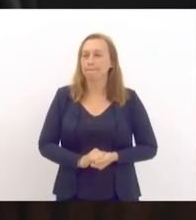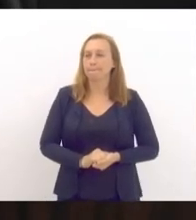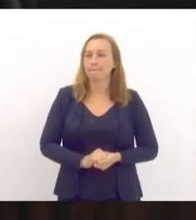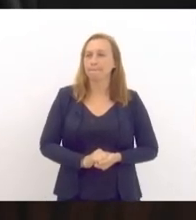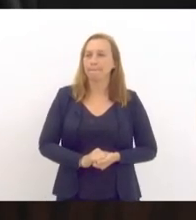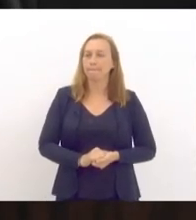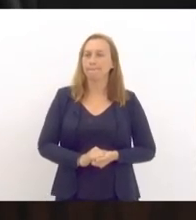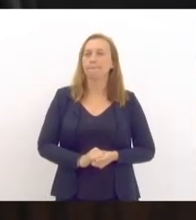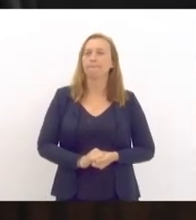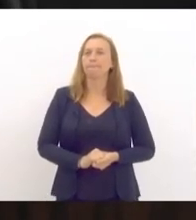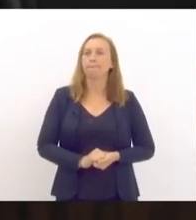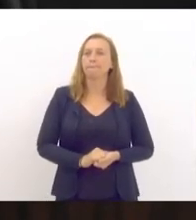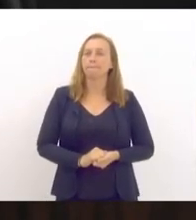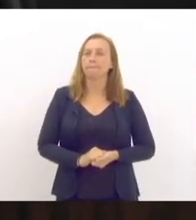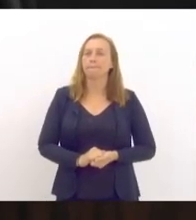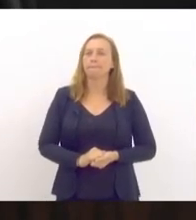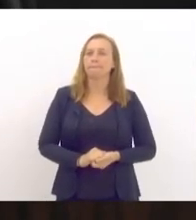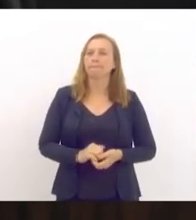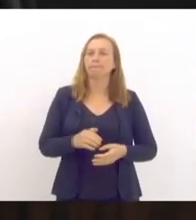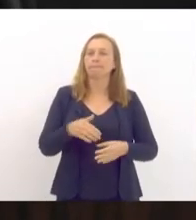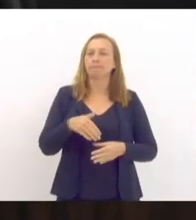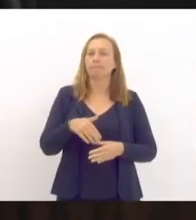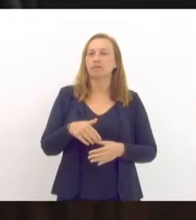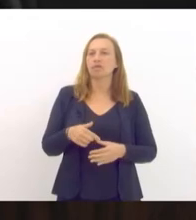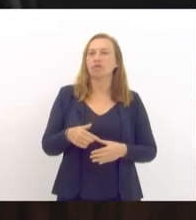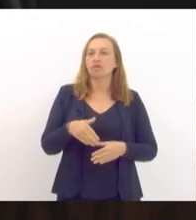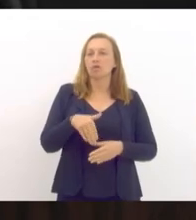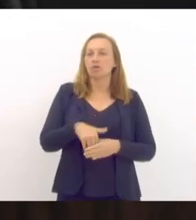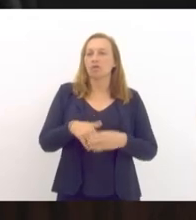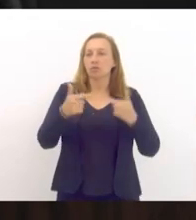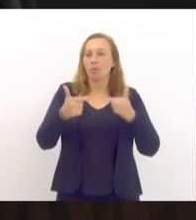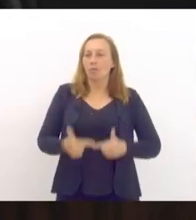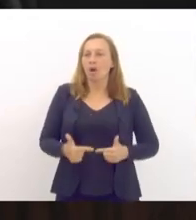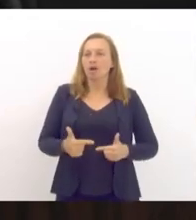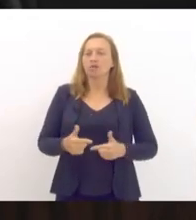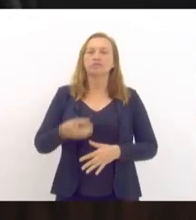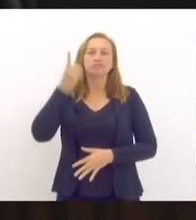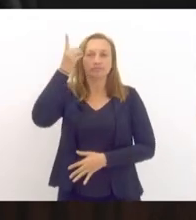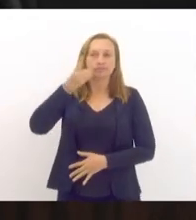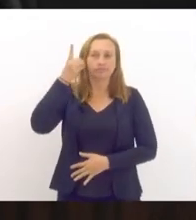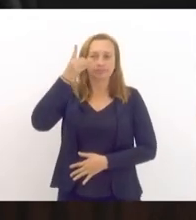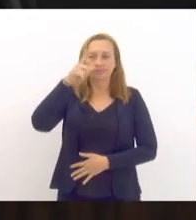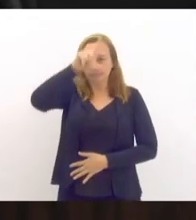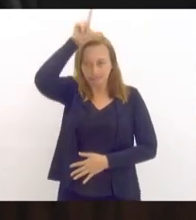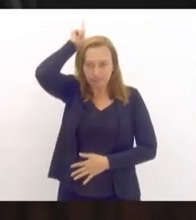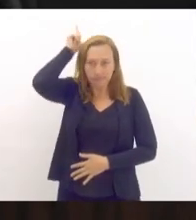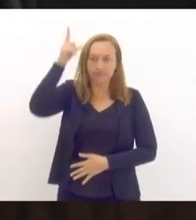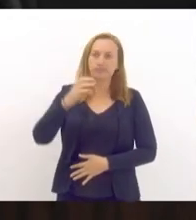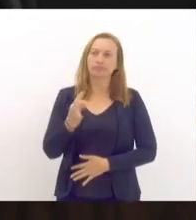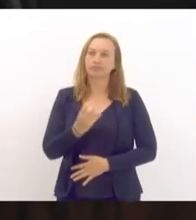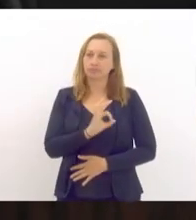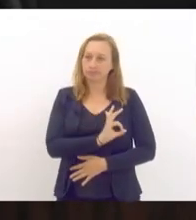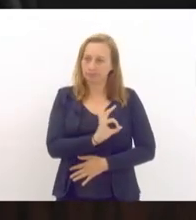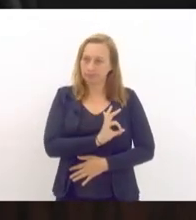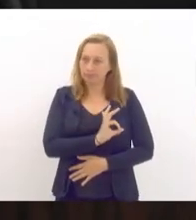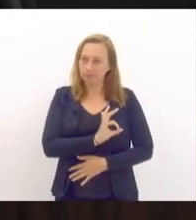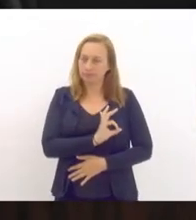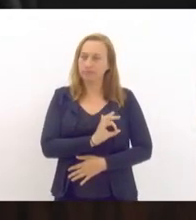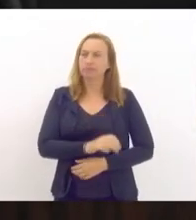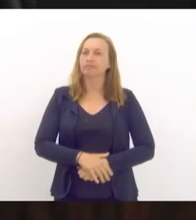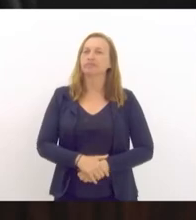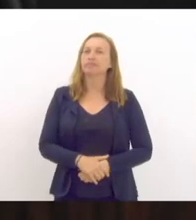abstenção do nosso nome Deputado Luiz Paulo e abstenção da nossa Nobre deputada Marta